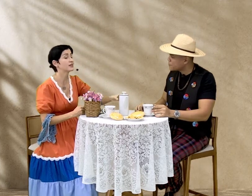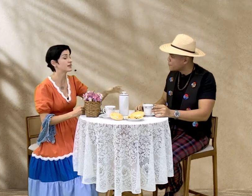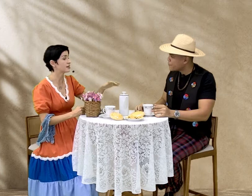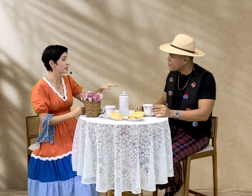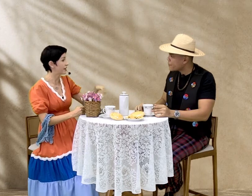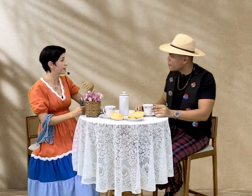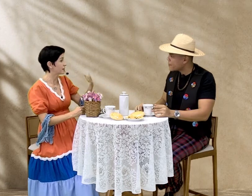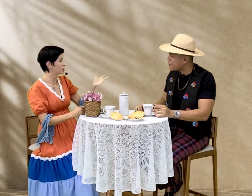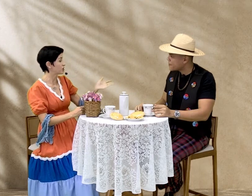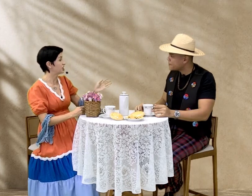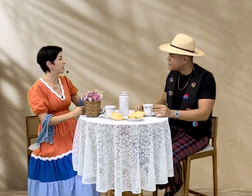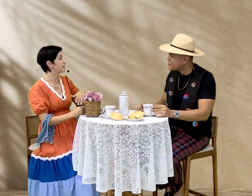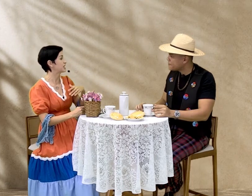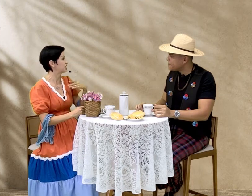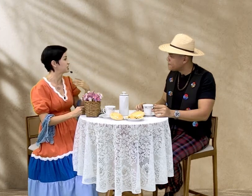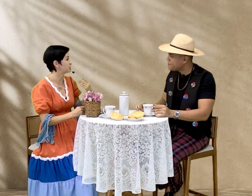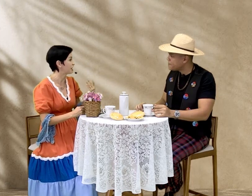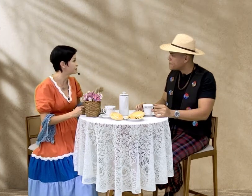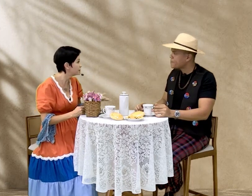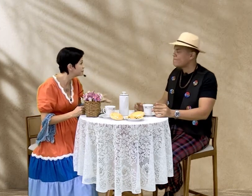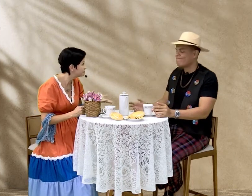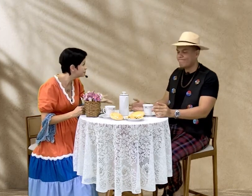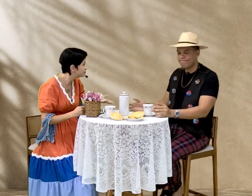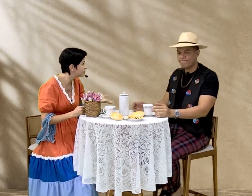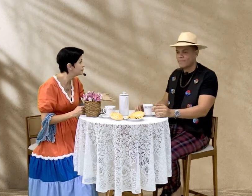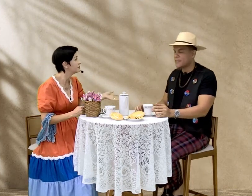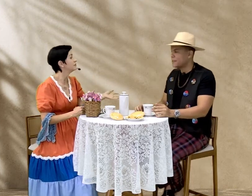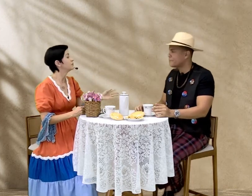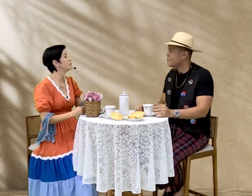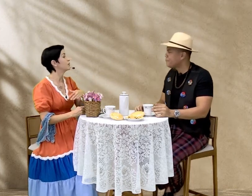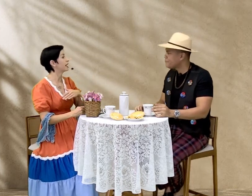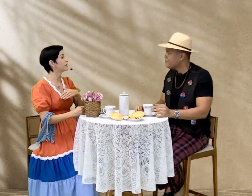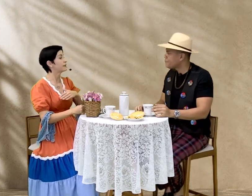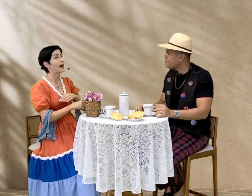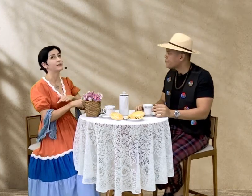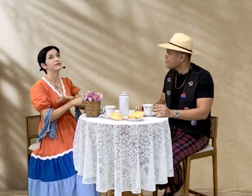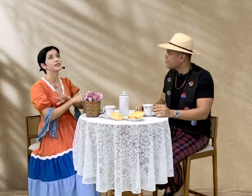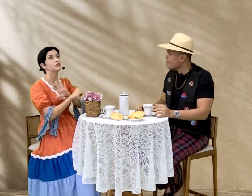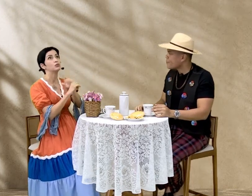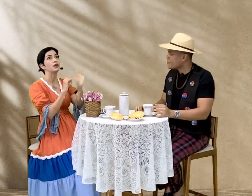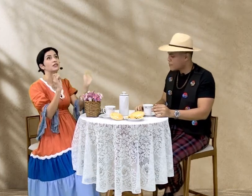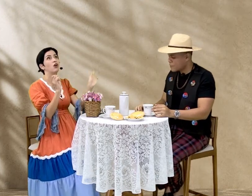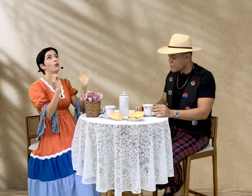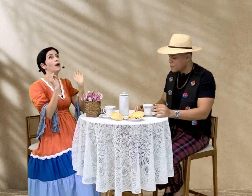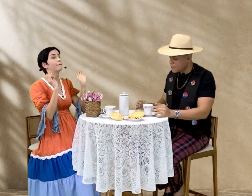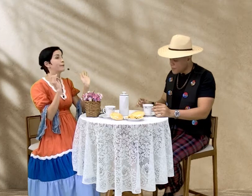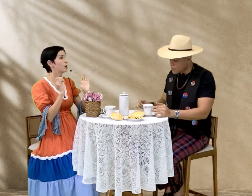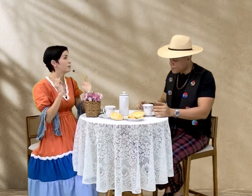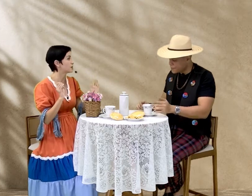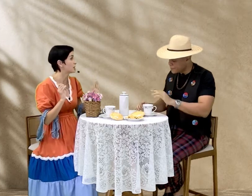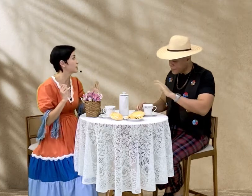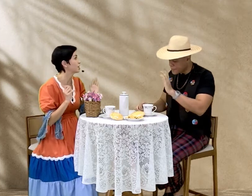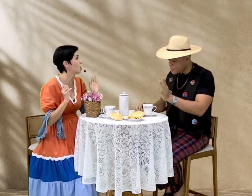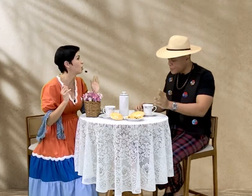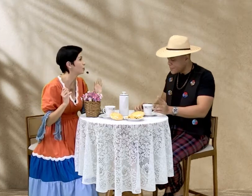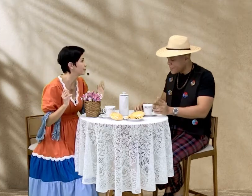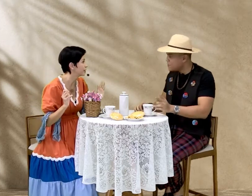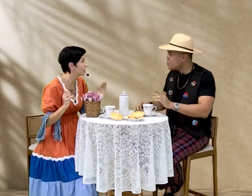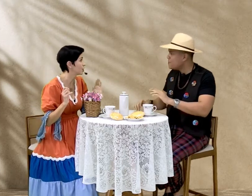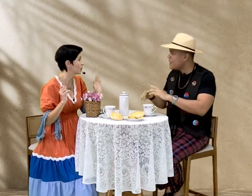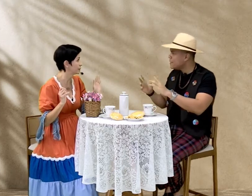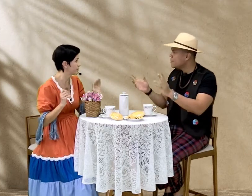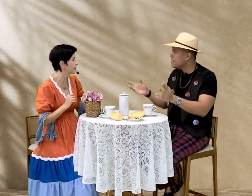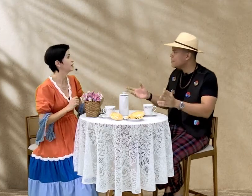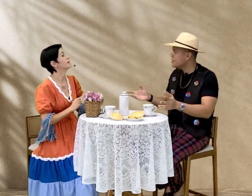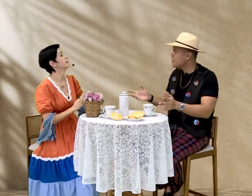que ele dissesse a verdade toda, ninguém mais acreditava. Porque a mentira tomou assim, ó, uma proporção enorme. A gente sai